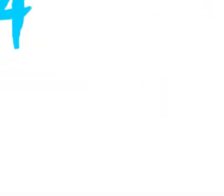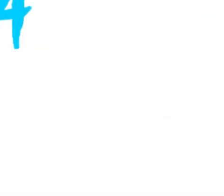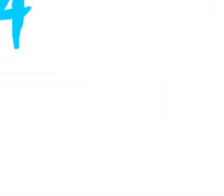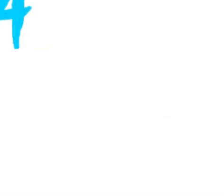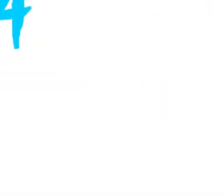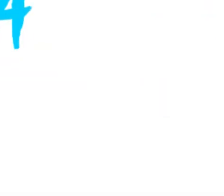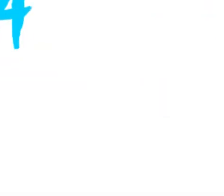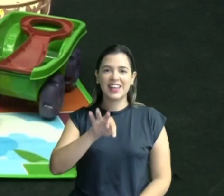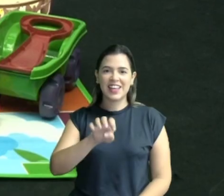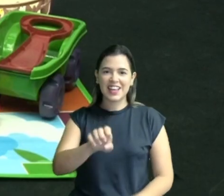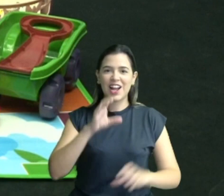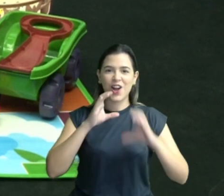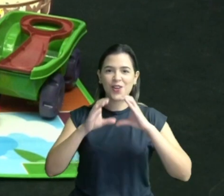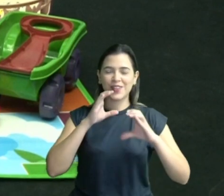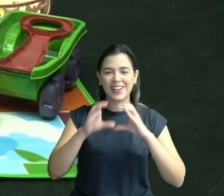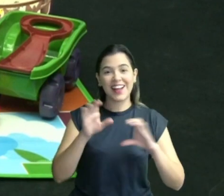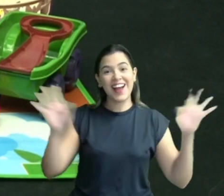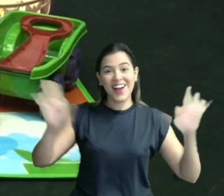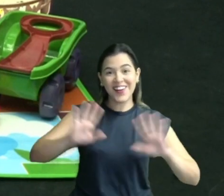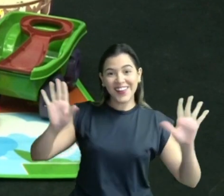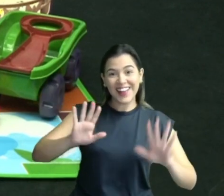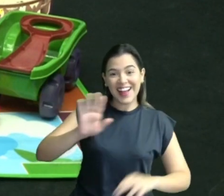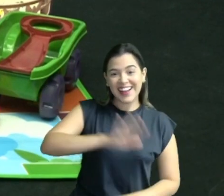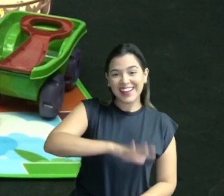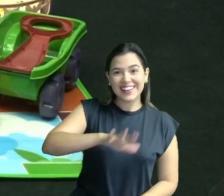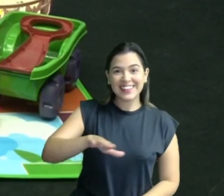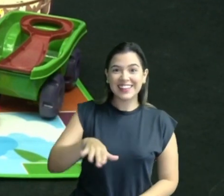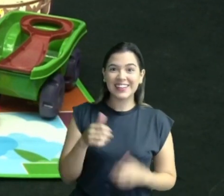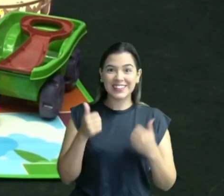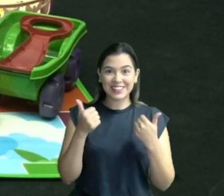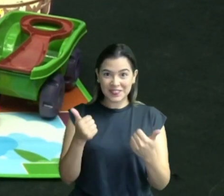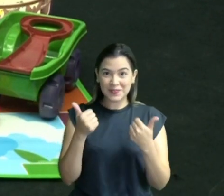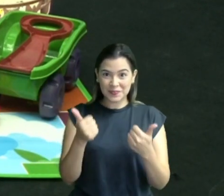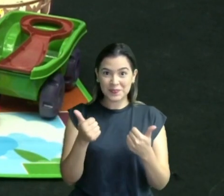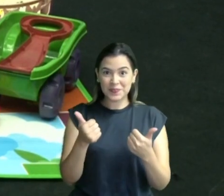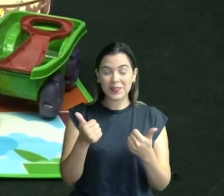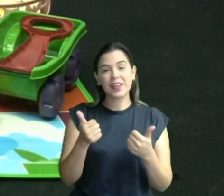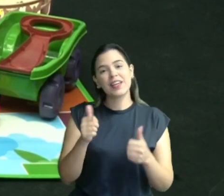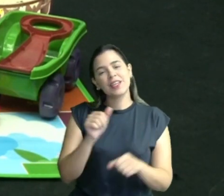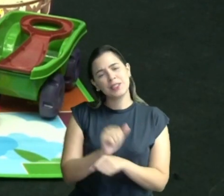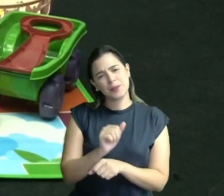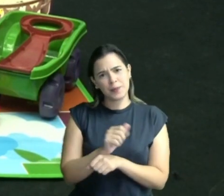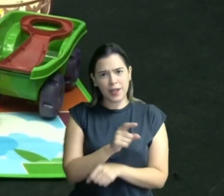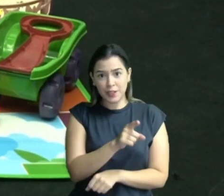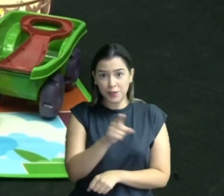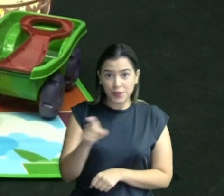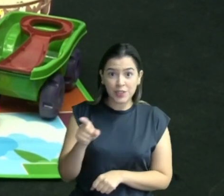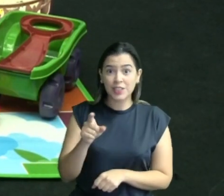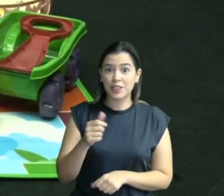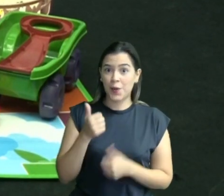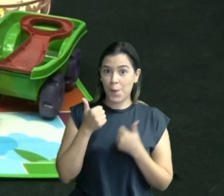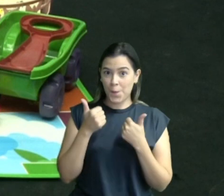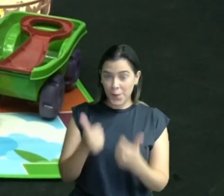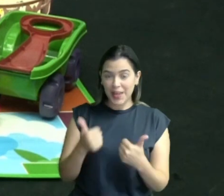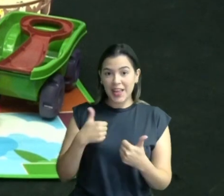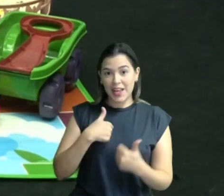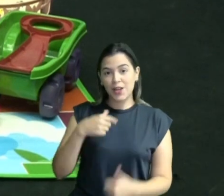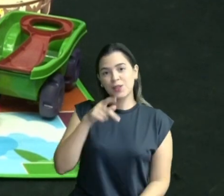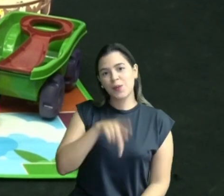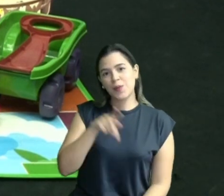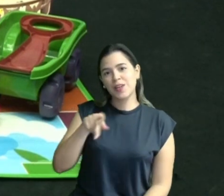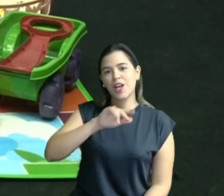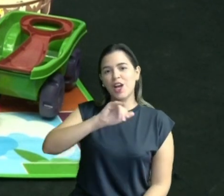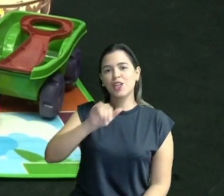o Olá crianças como vocês estão Espero que todas estejam muito bem Eu sou a